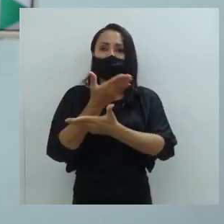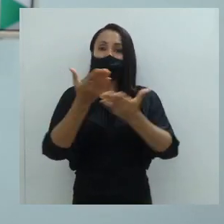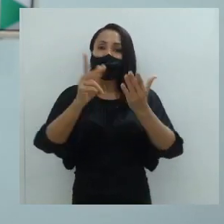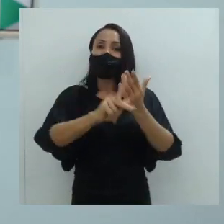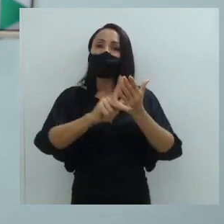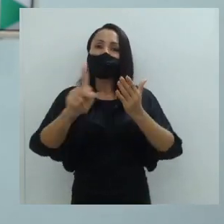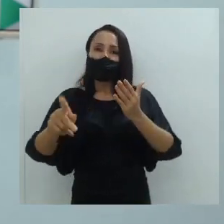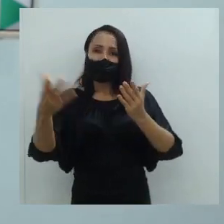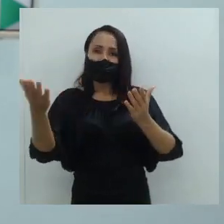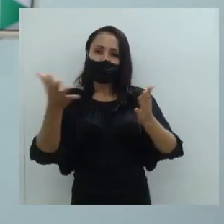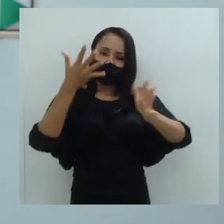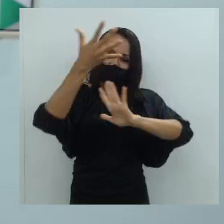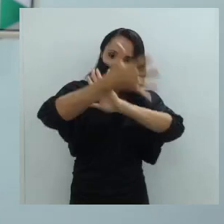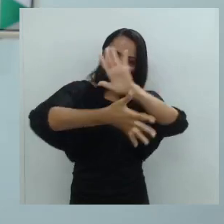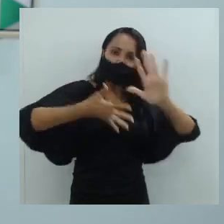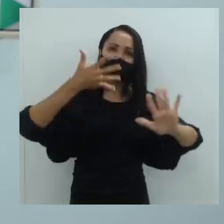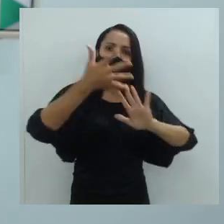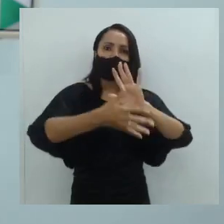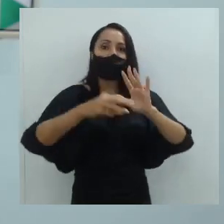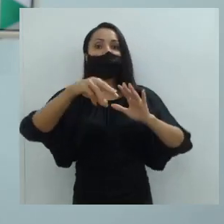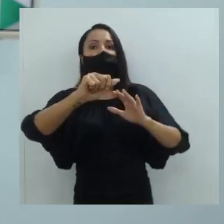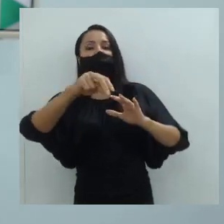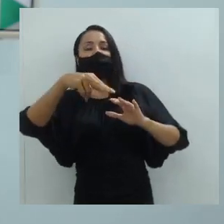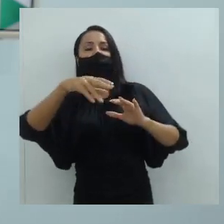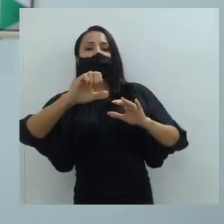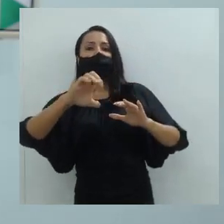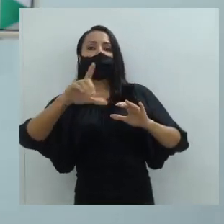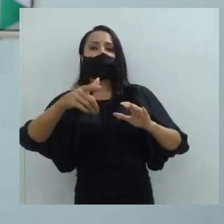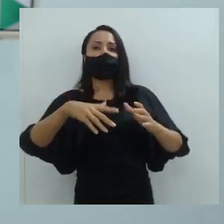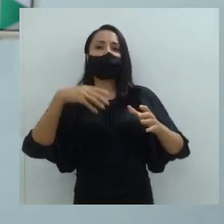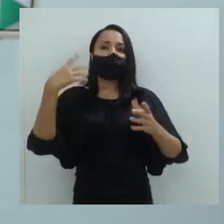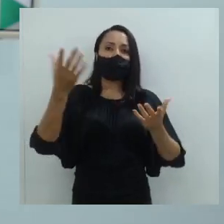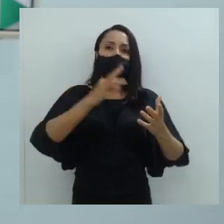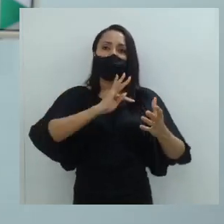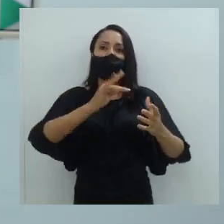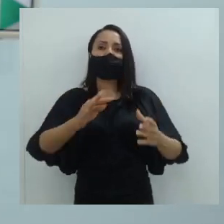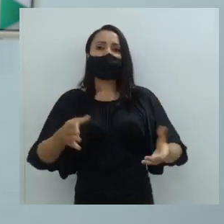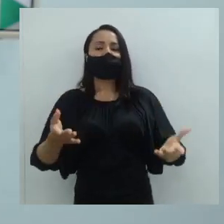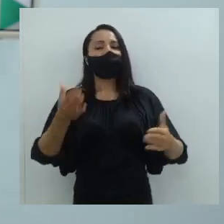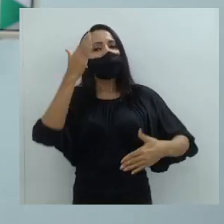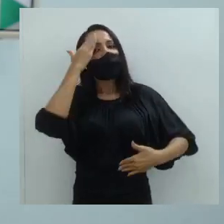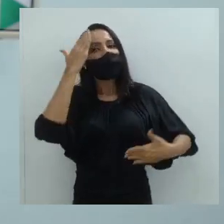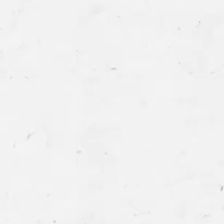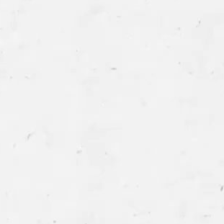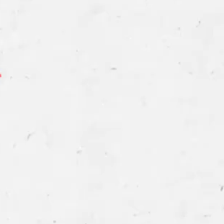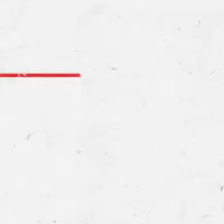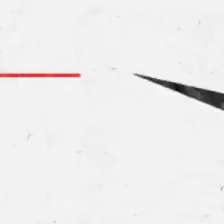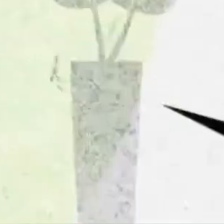professora de Libras, e a Manuelzinho aqui do som. Muito obrigado. Por hoje é só.